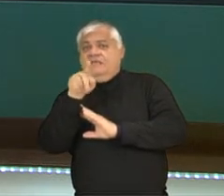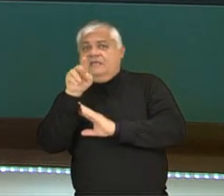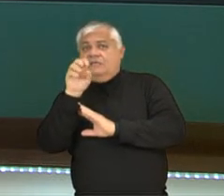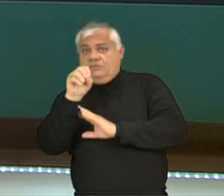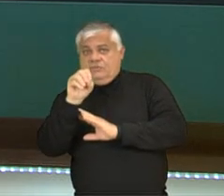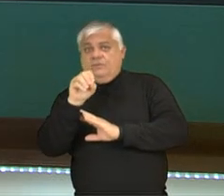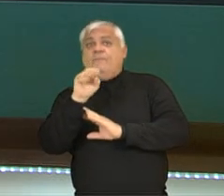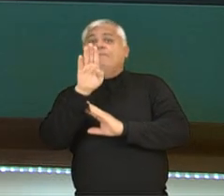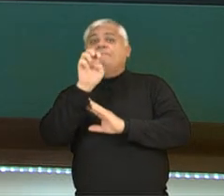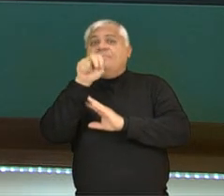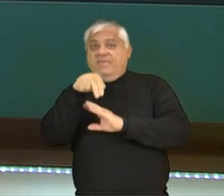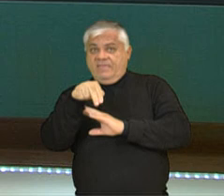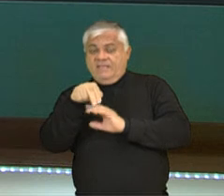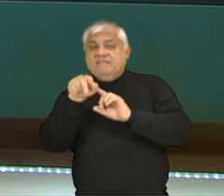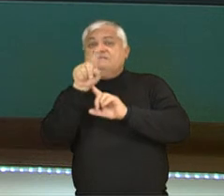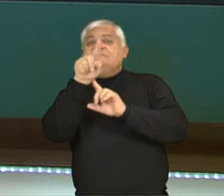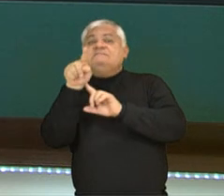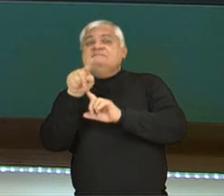vai ser